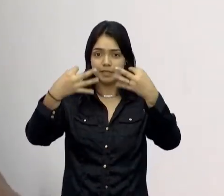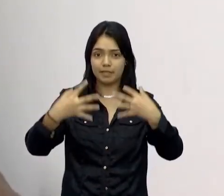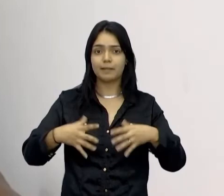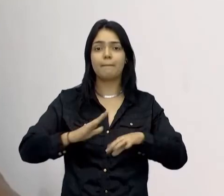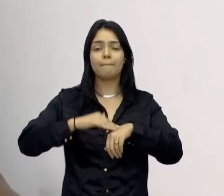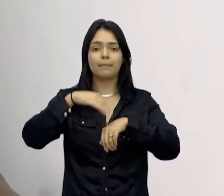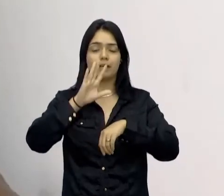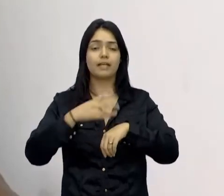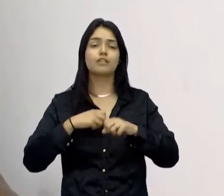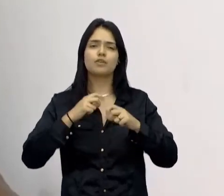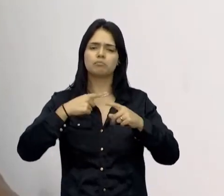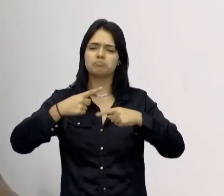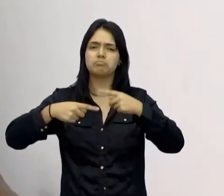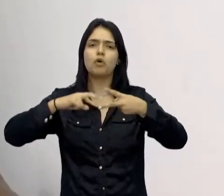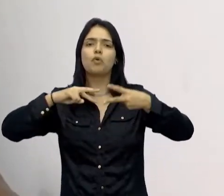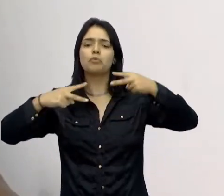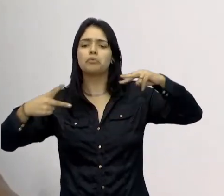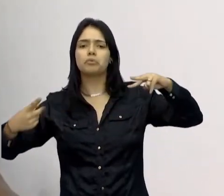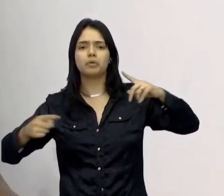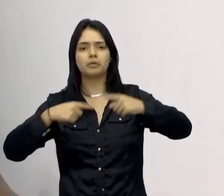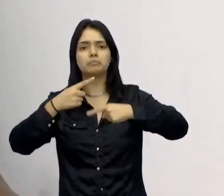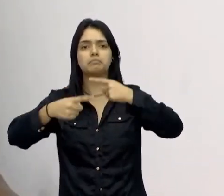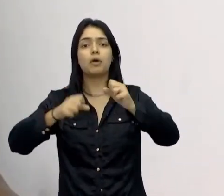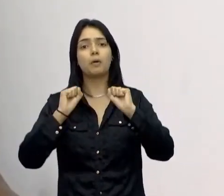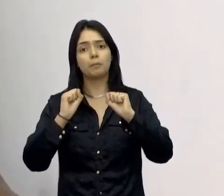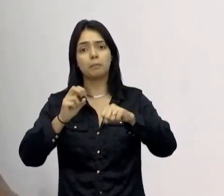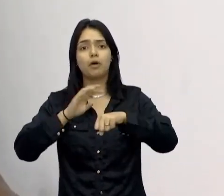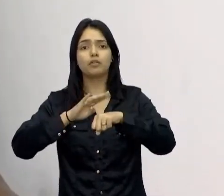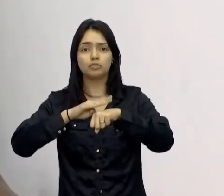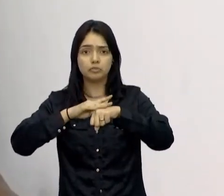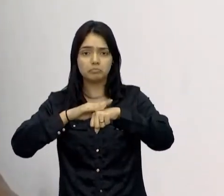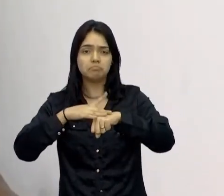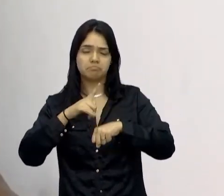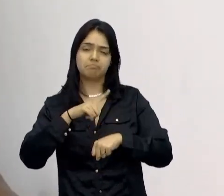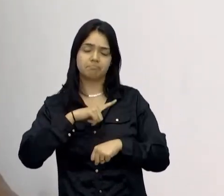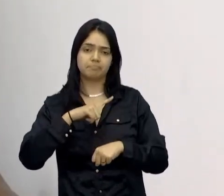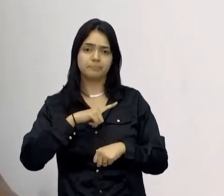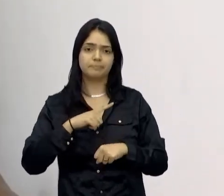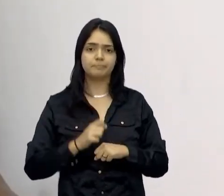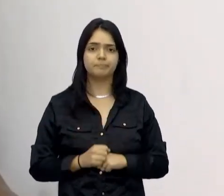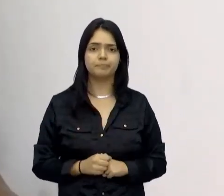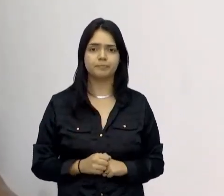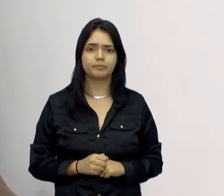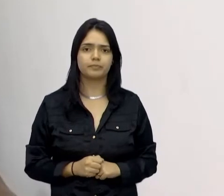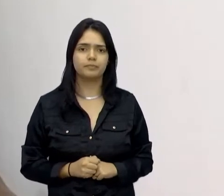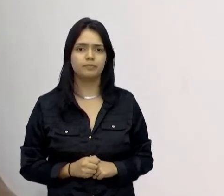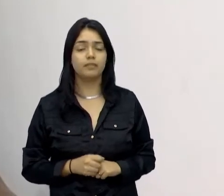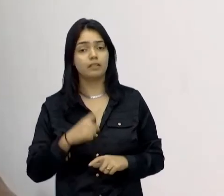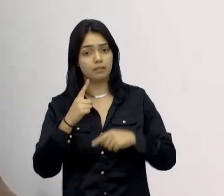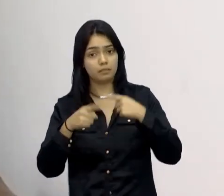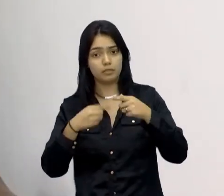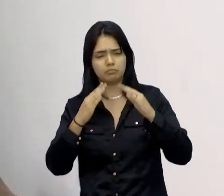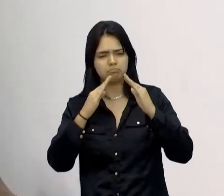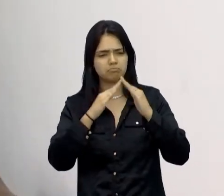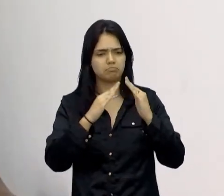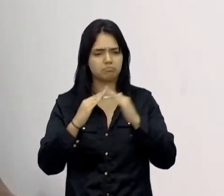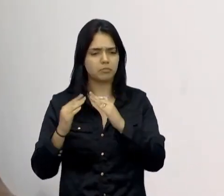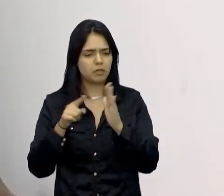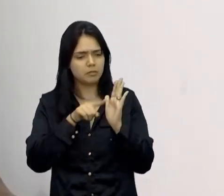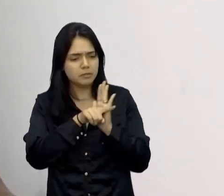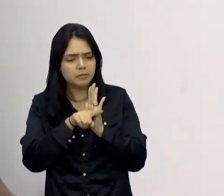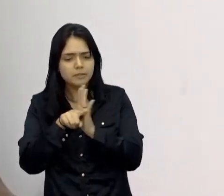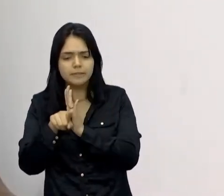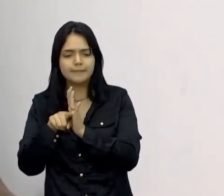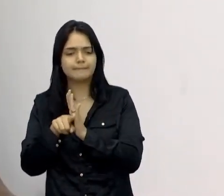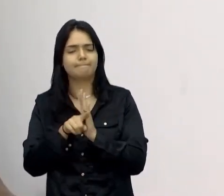que podem evidentemente causar doenças. Não é à toa que quando a gente olha a iconografia da Casa dos Habsburgos,